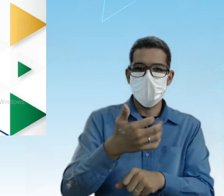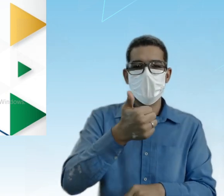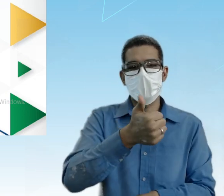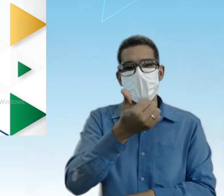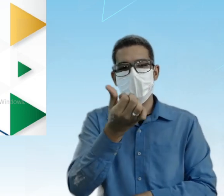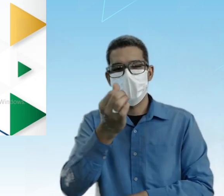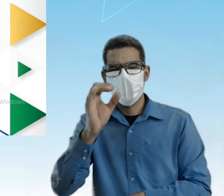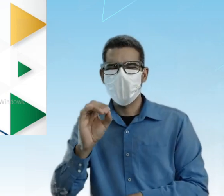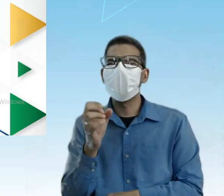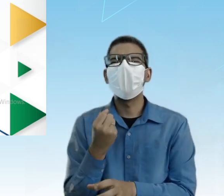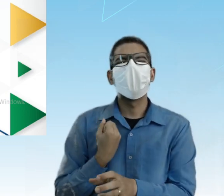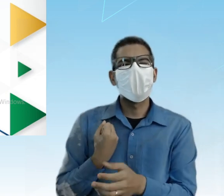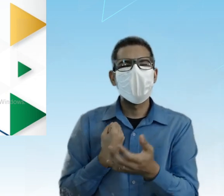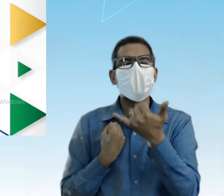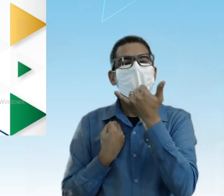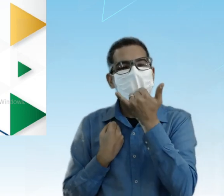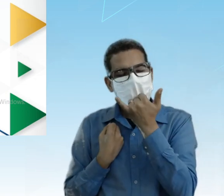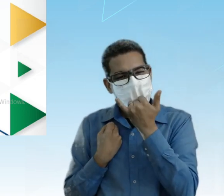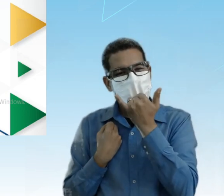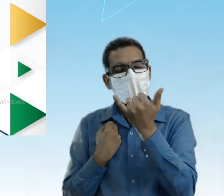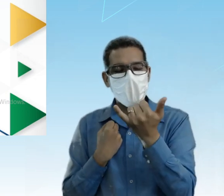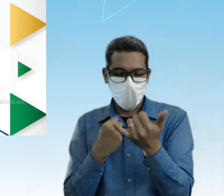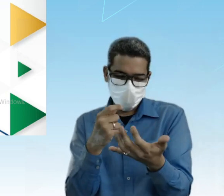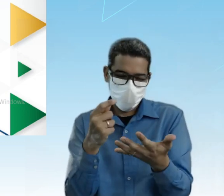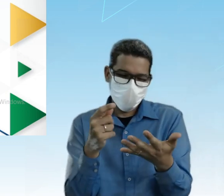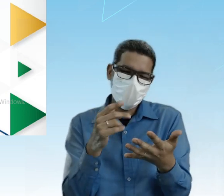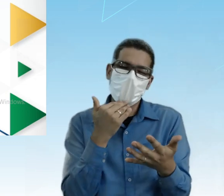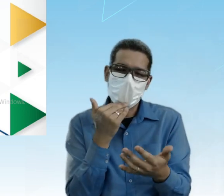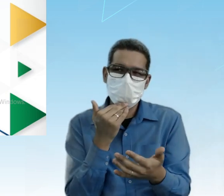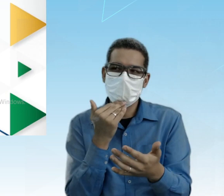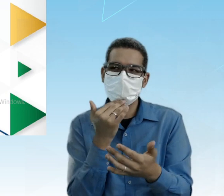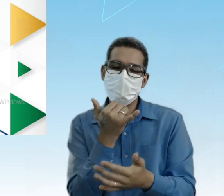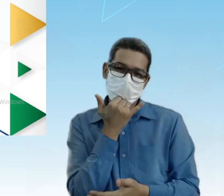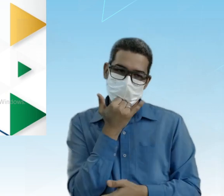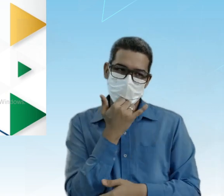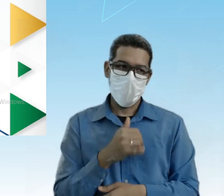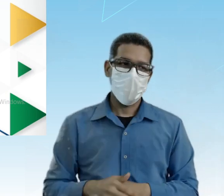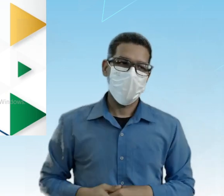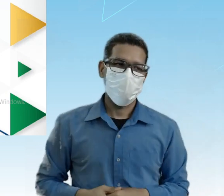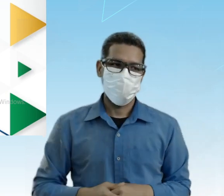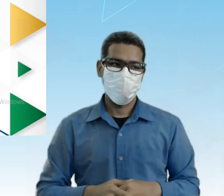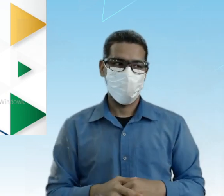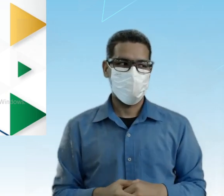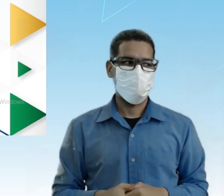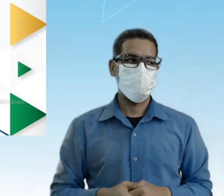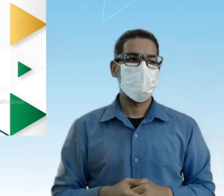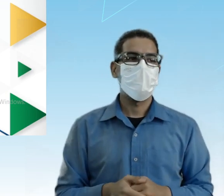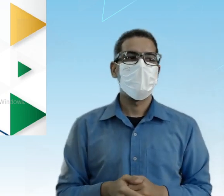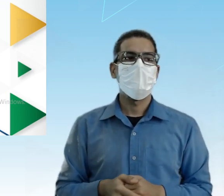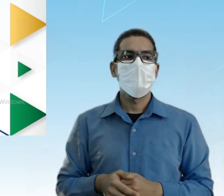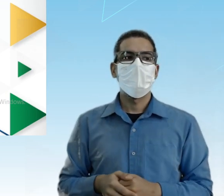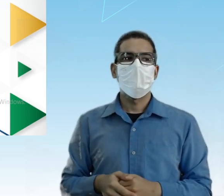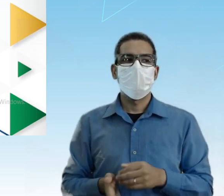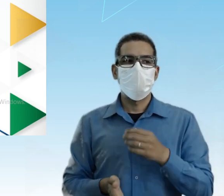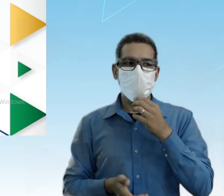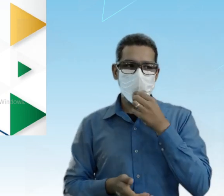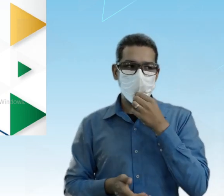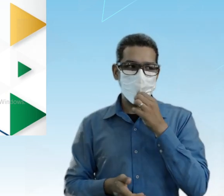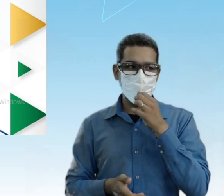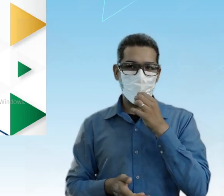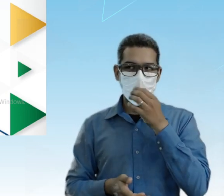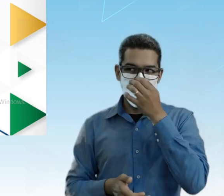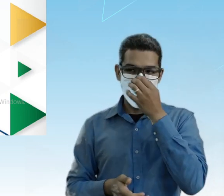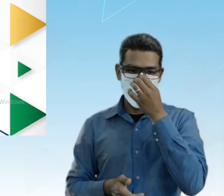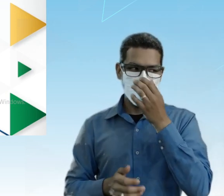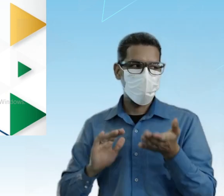engancha, tá? As nomenclaturas numerais. Me perdoe. Aí você vê a nossa